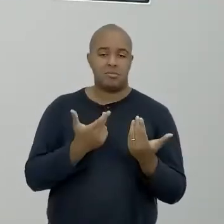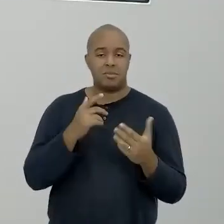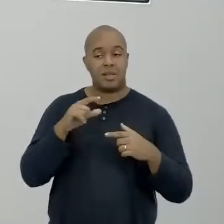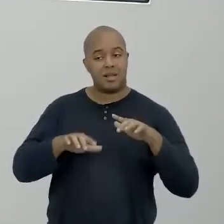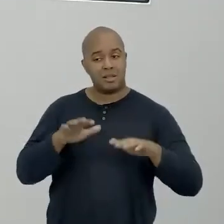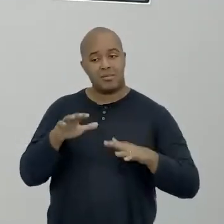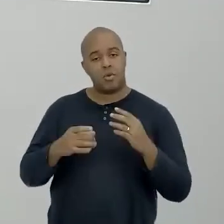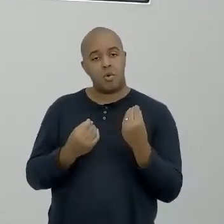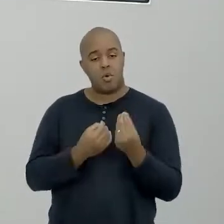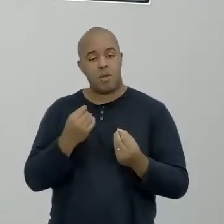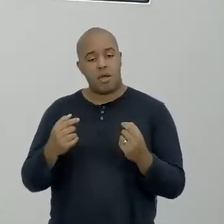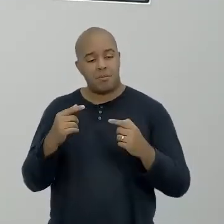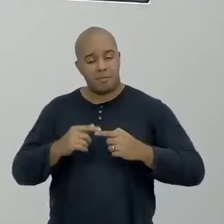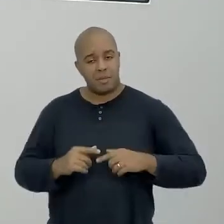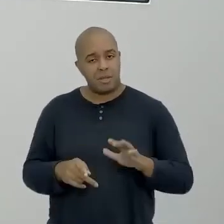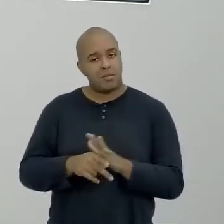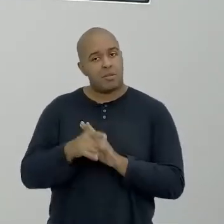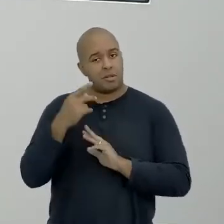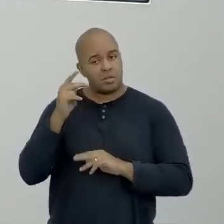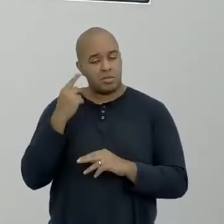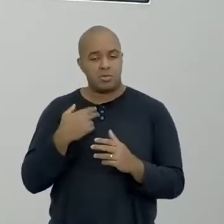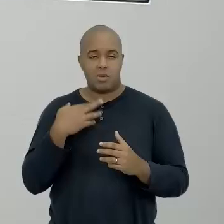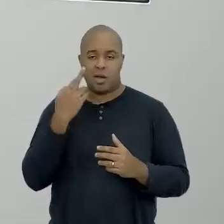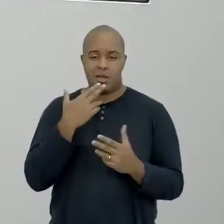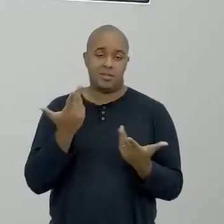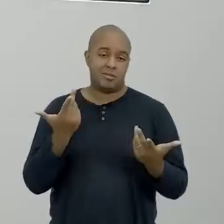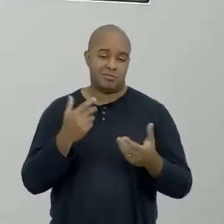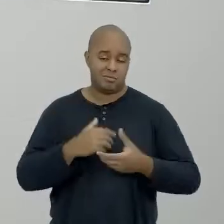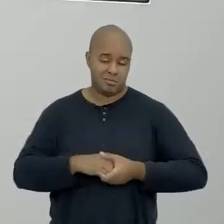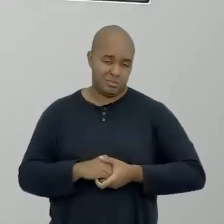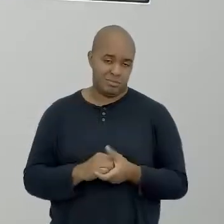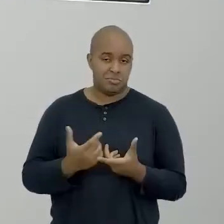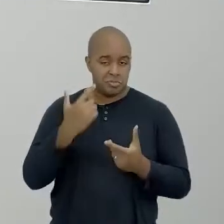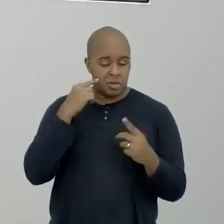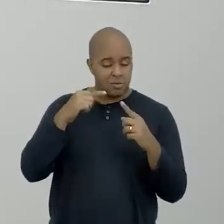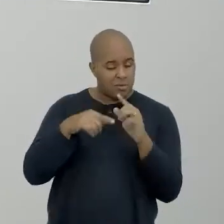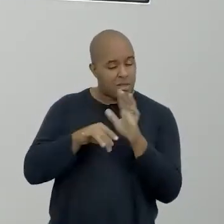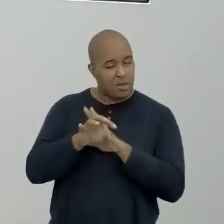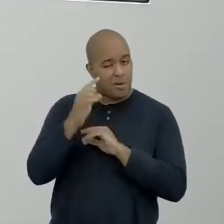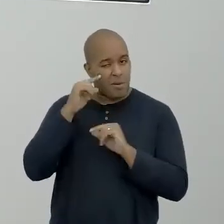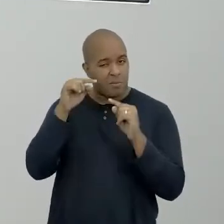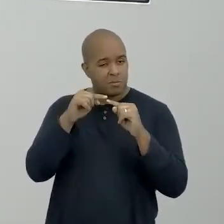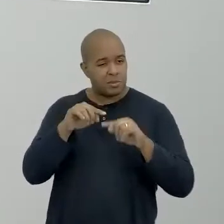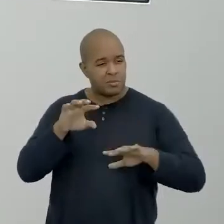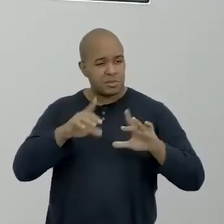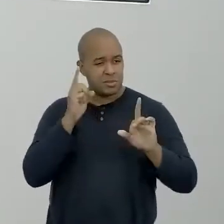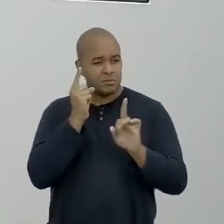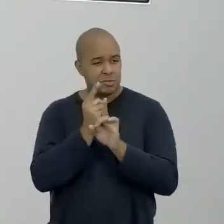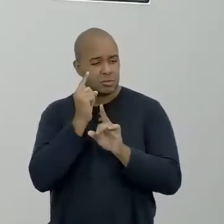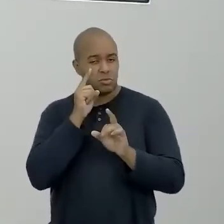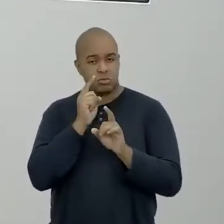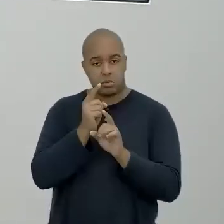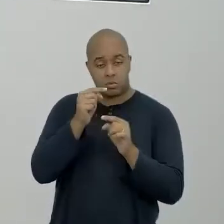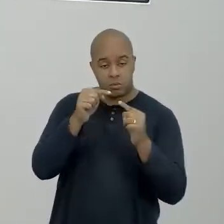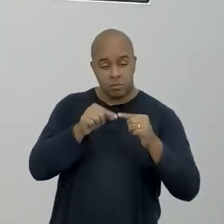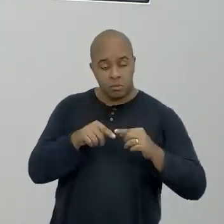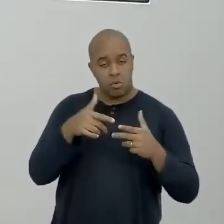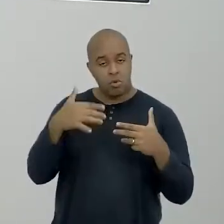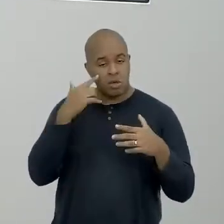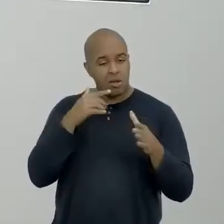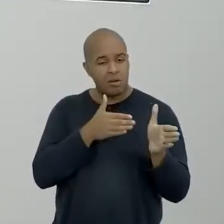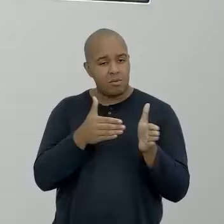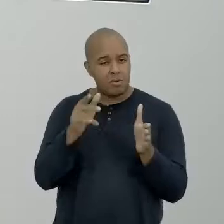de acordo com a sua raça, né? Então, essa é a questão que nós nos deparamos aqui no